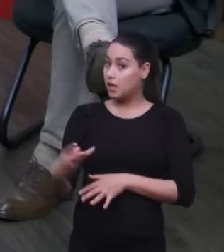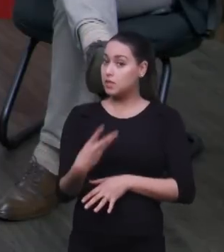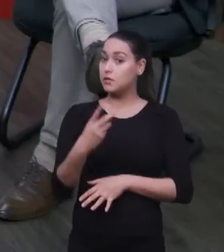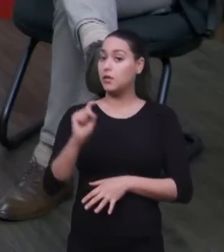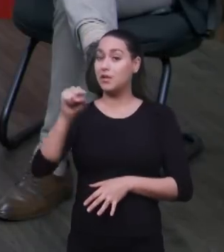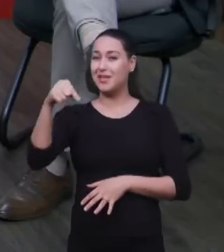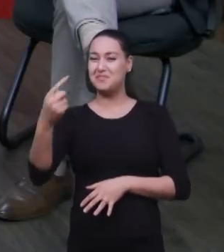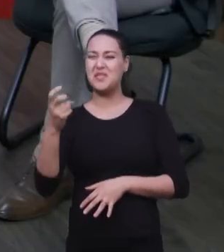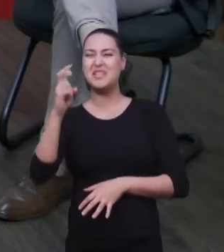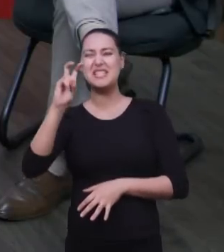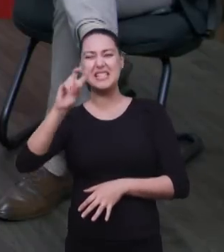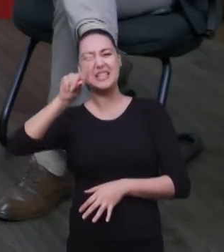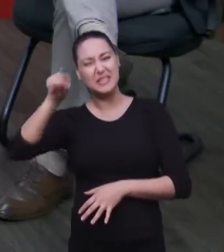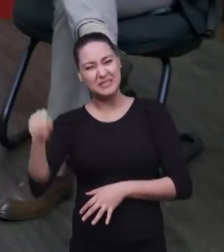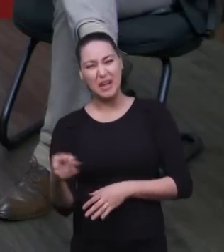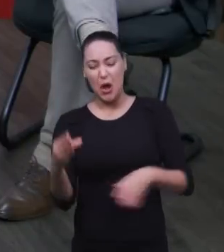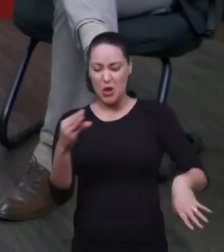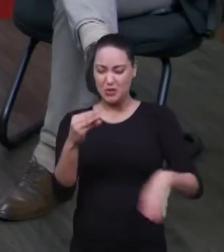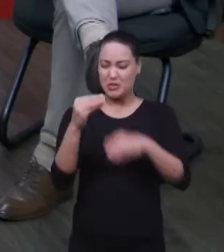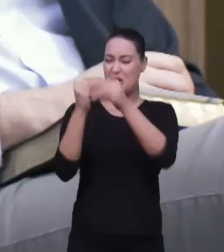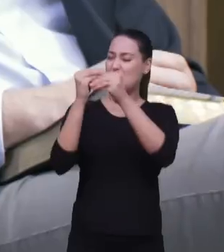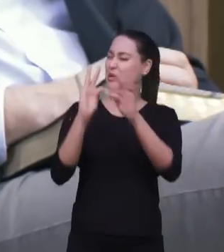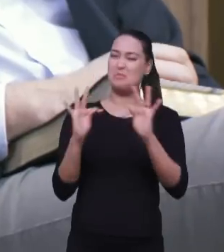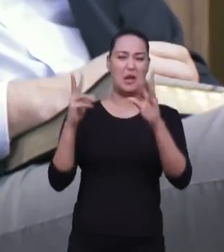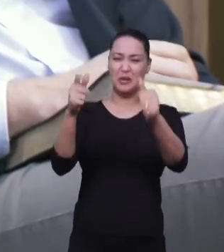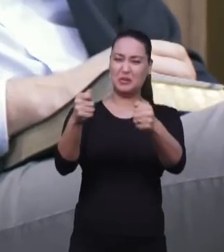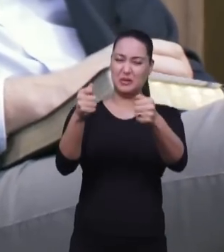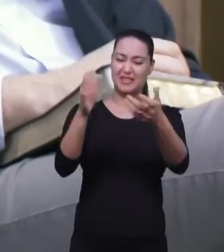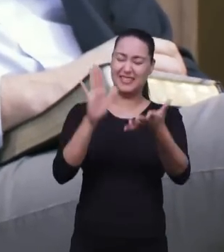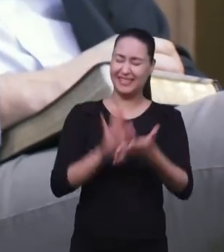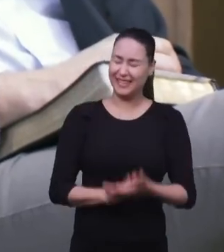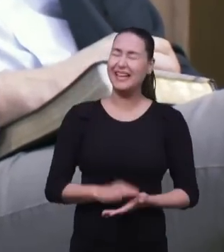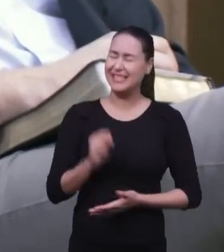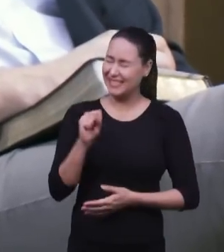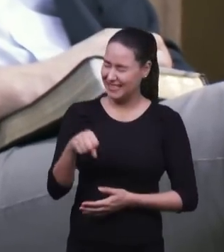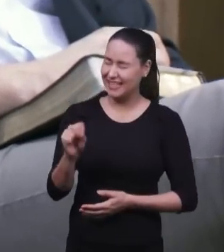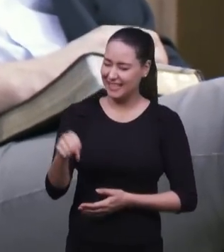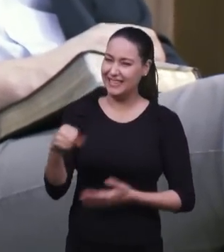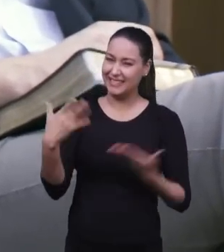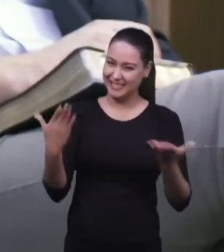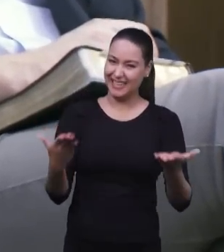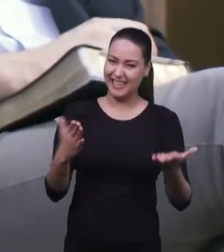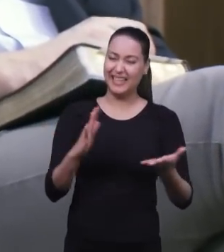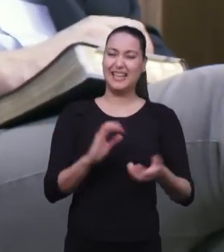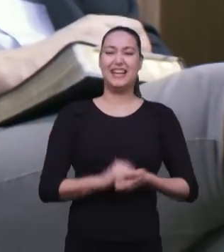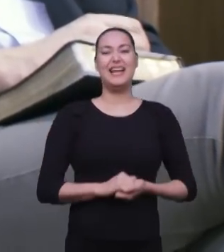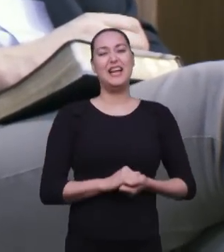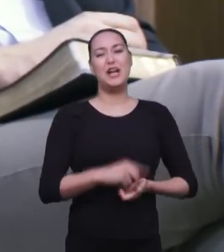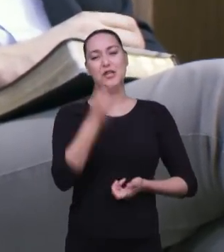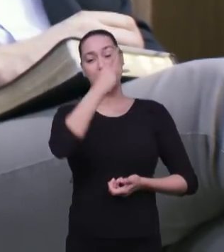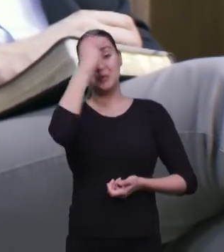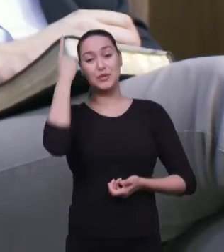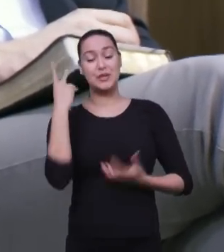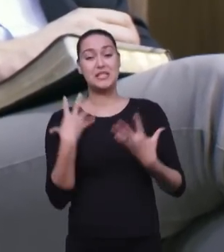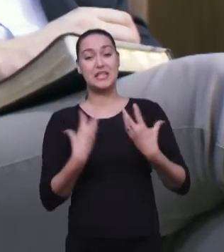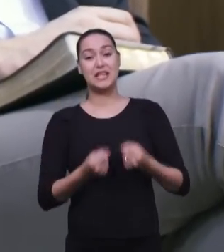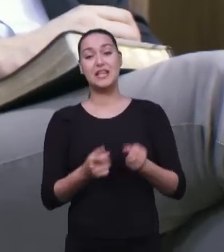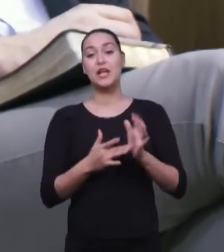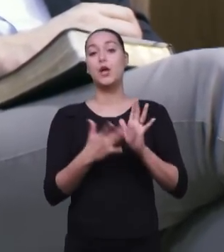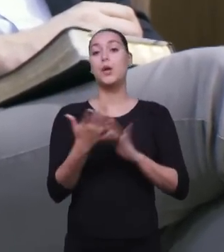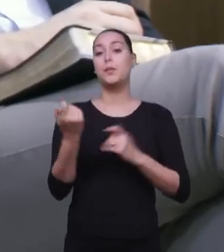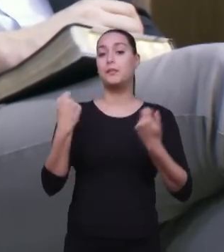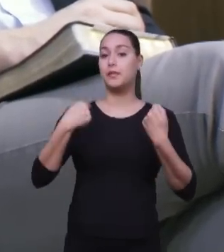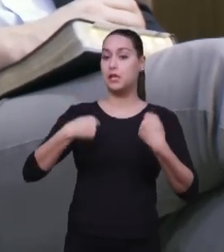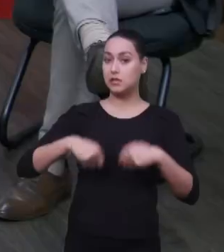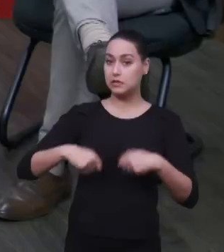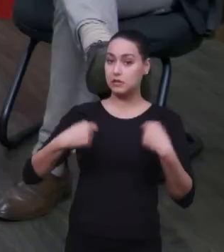Depois 5.000. Eu já fiz a conta, eu já somei. Para aquelas pessoas se convertessem, foi preciso